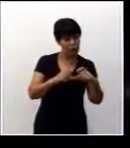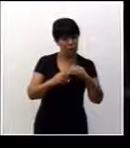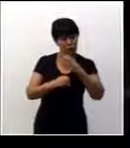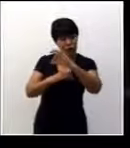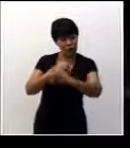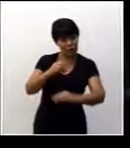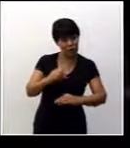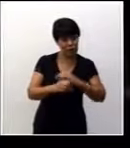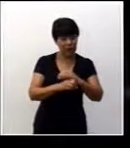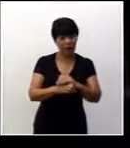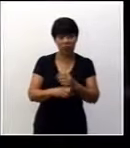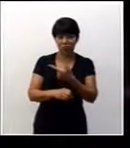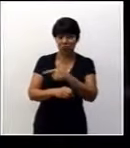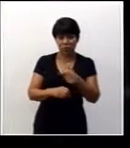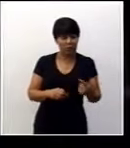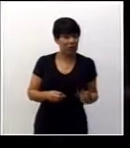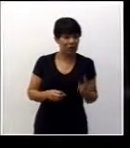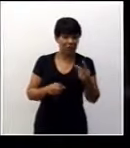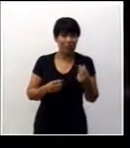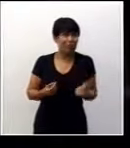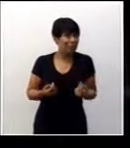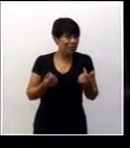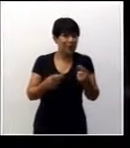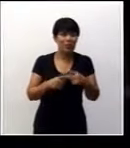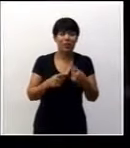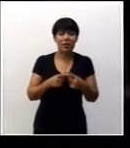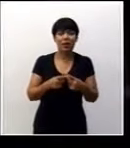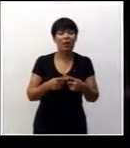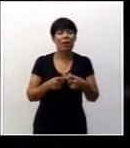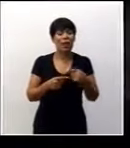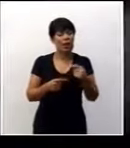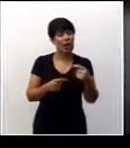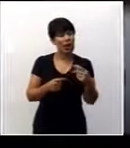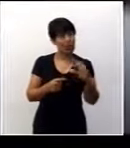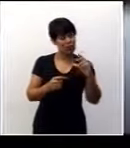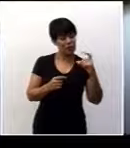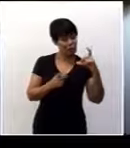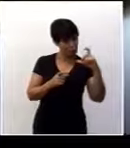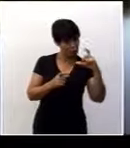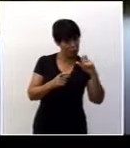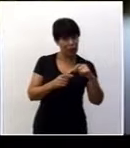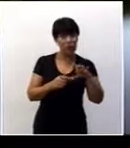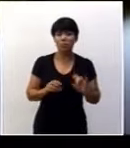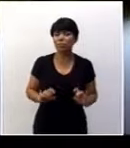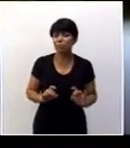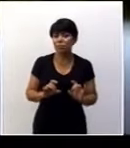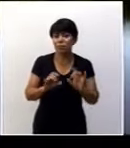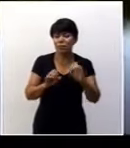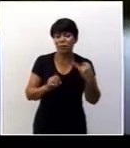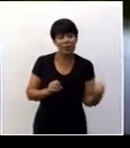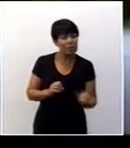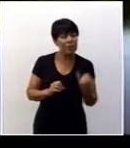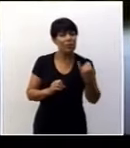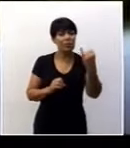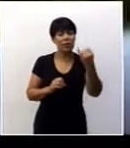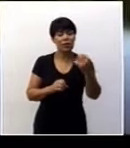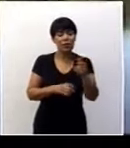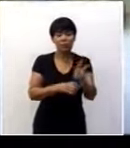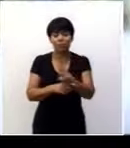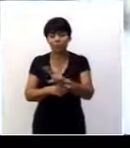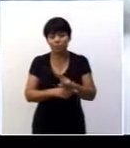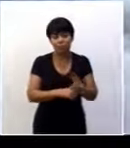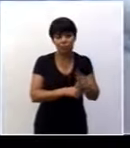são inestimáveis. Os dados fornecidos a partir das imagens dos Sibers são especialmente importantes para o monitoramento